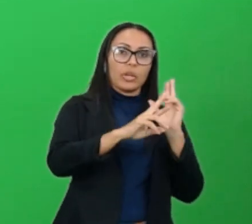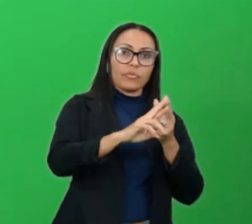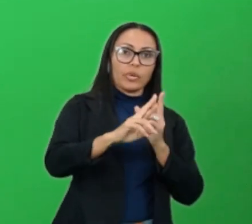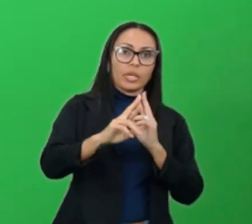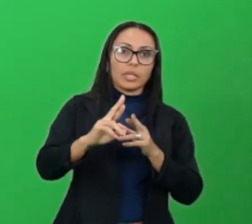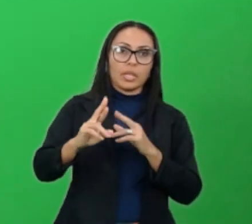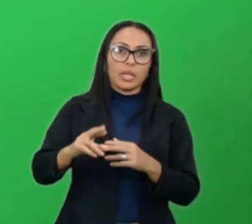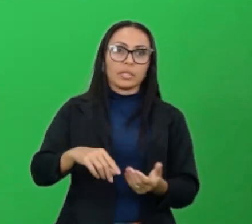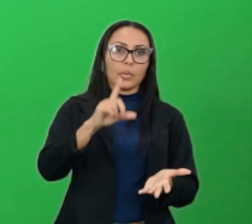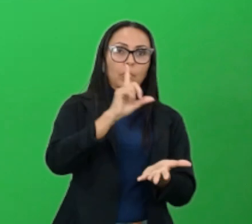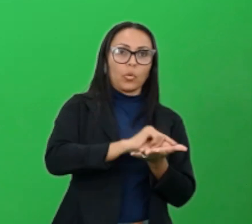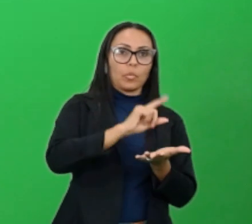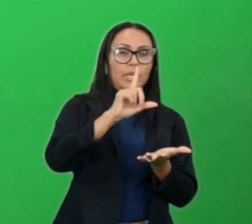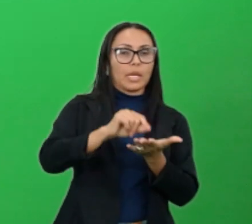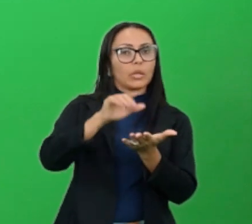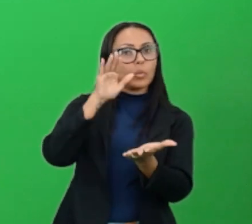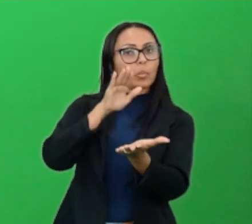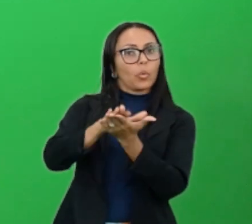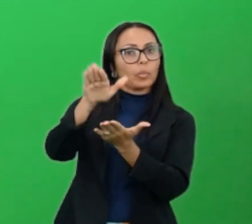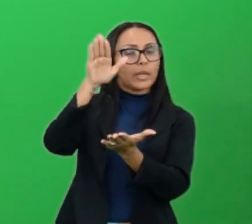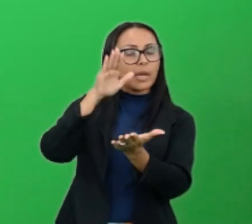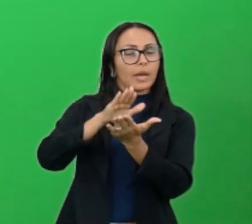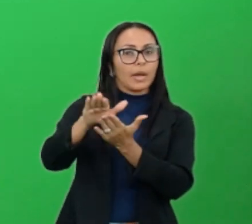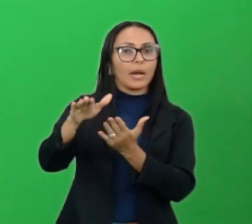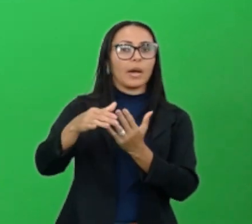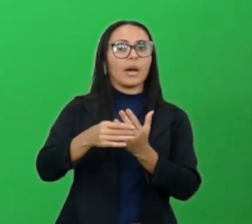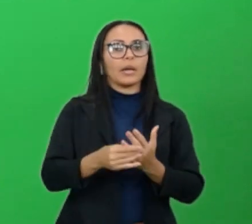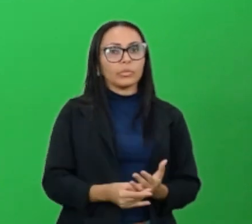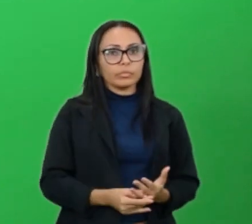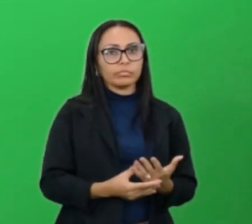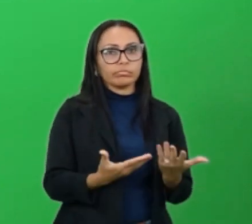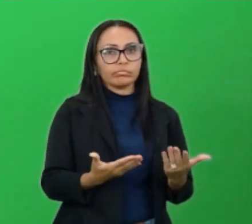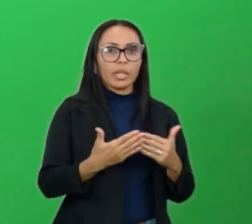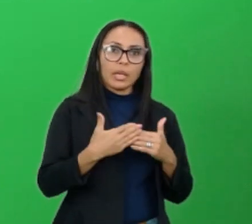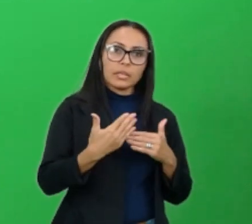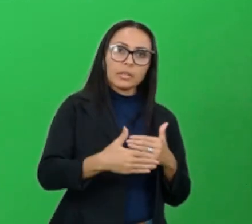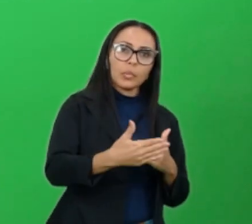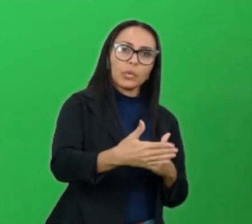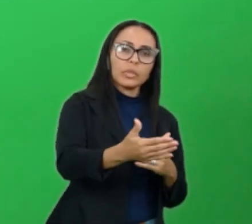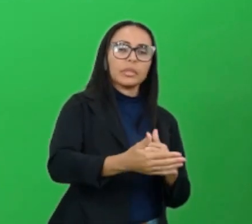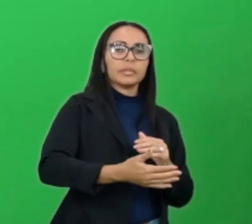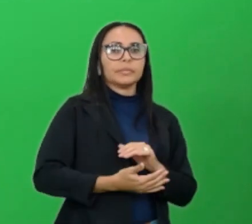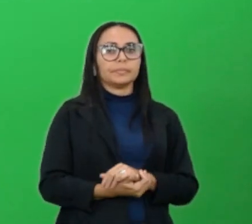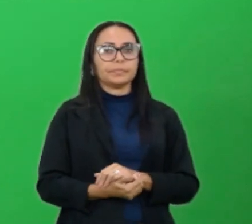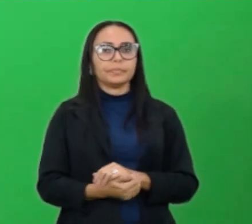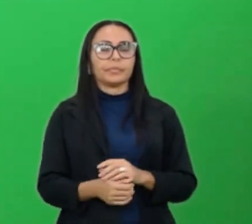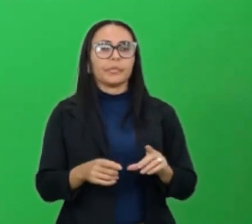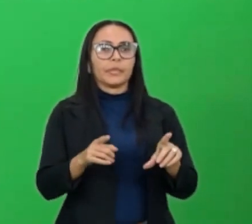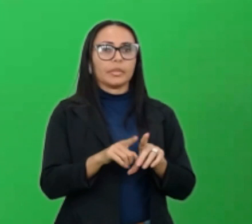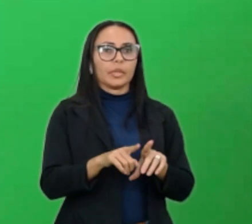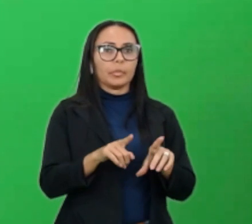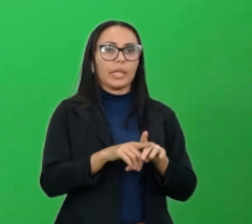em eventos, né, em periódicos e assim por diante, bem como a questão também do empreendedorismo.